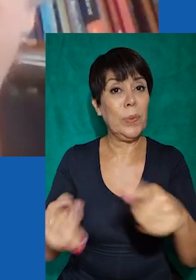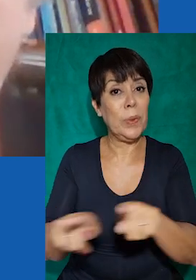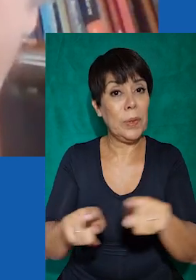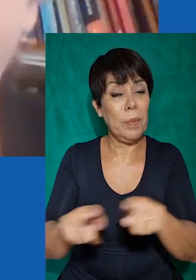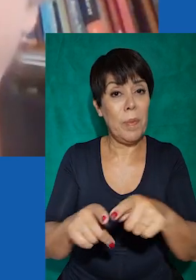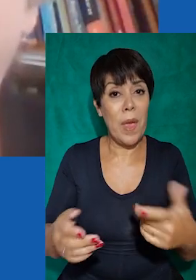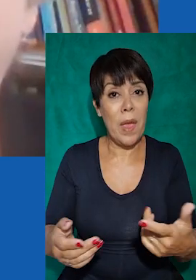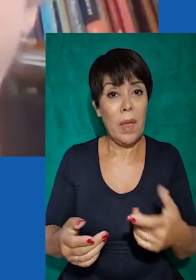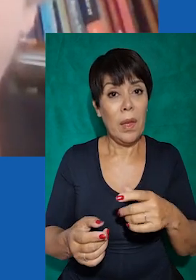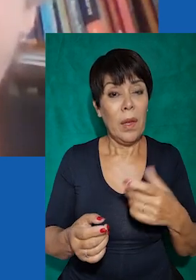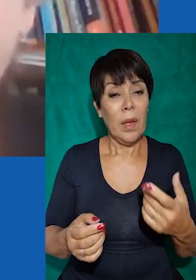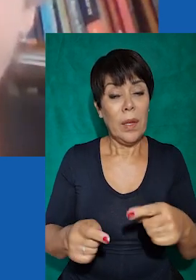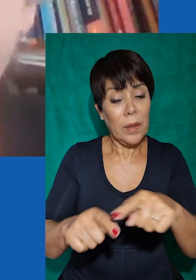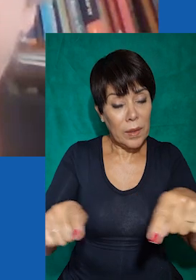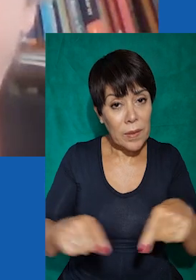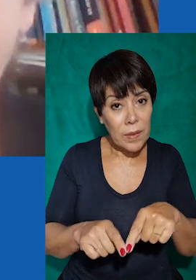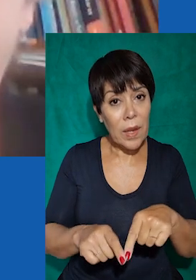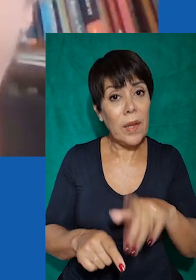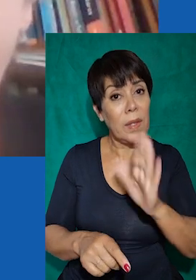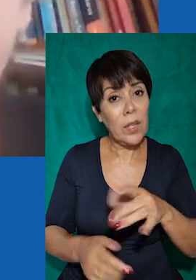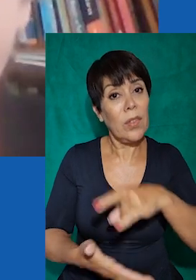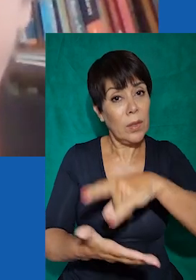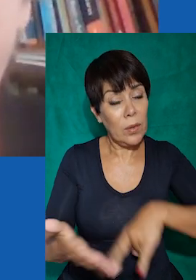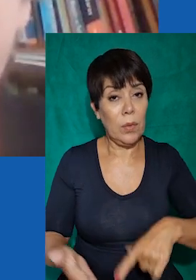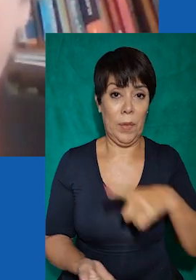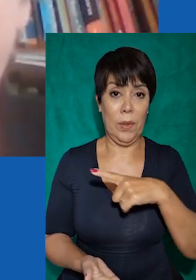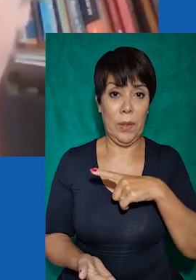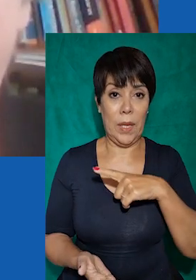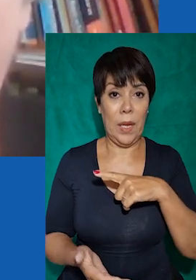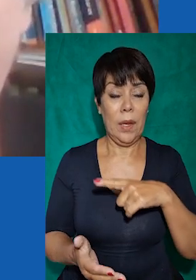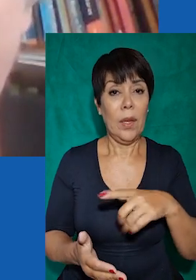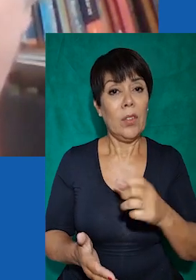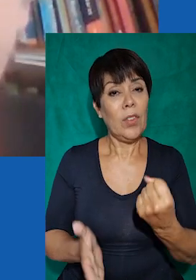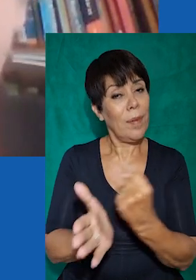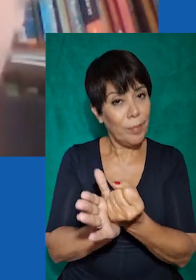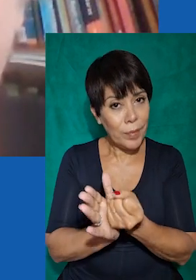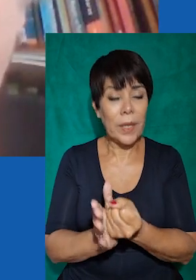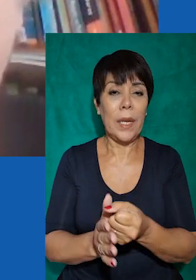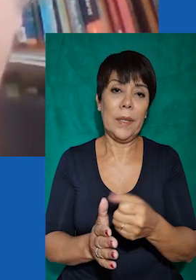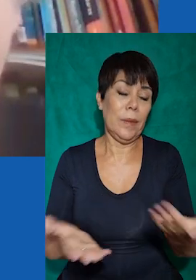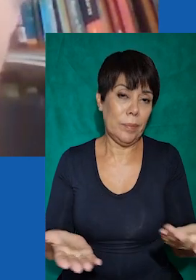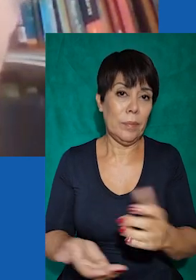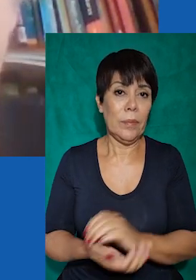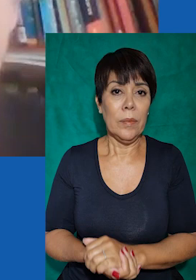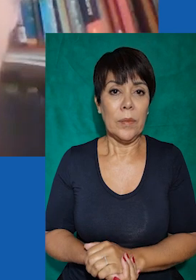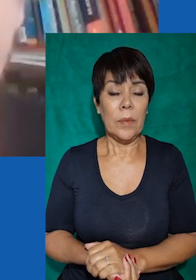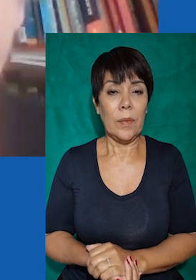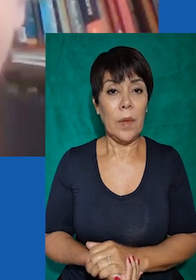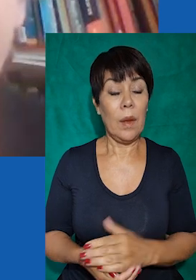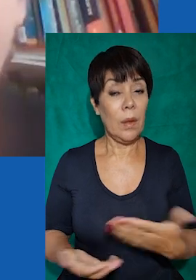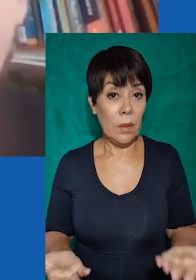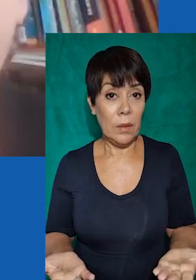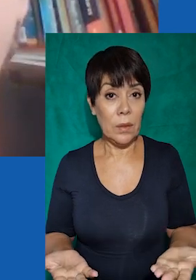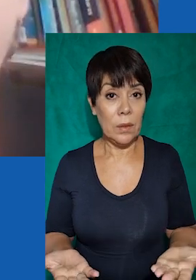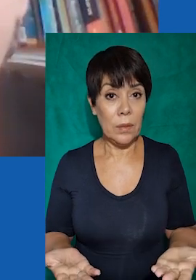também das terras indígenas, que estavam absolutamente regularizadas, demarcadas, tudo isso.